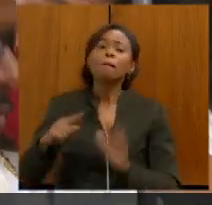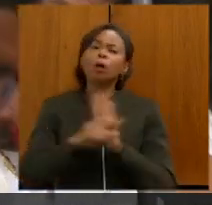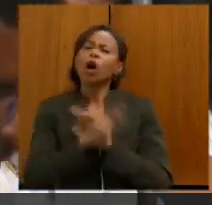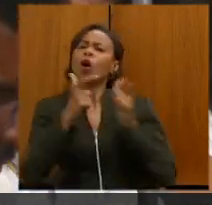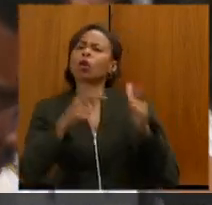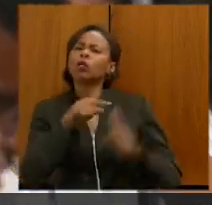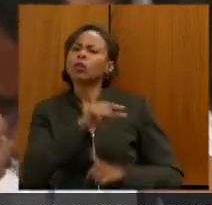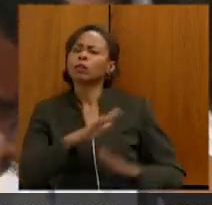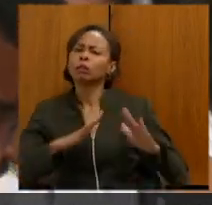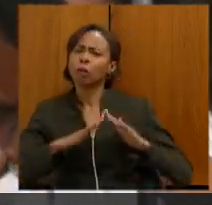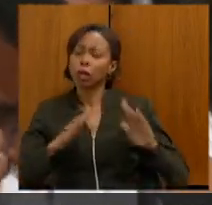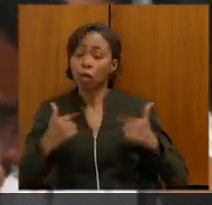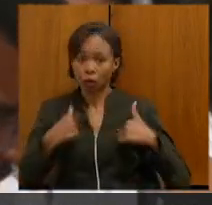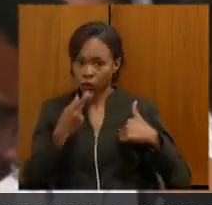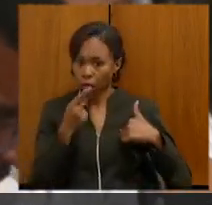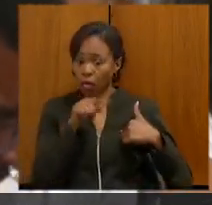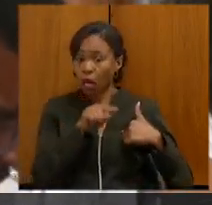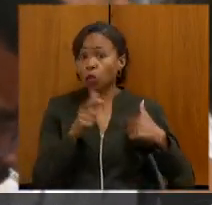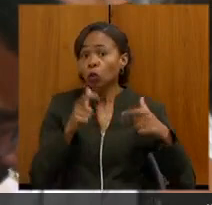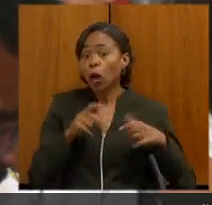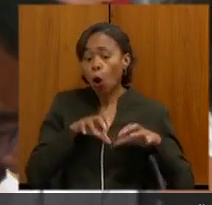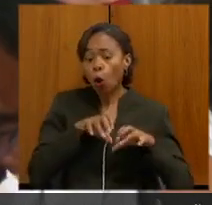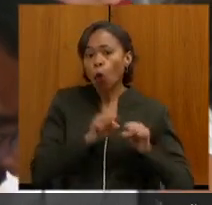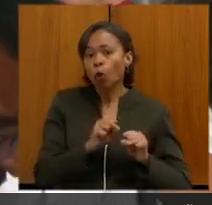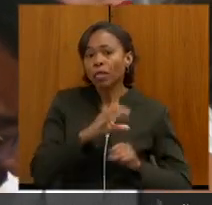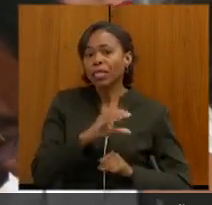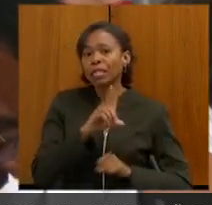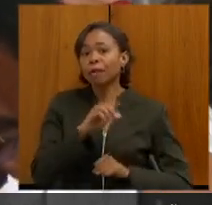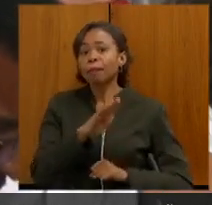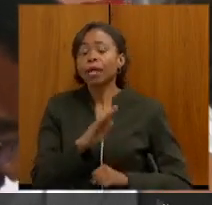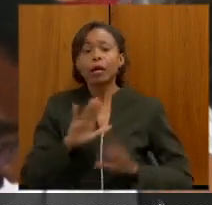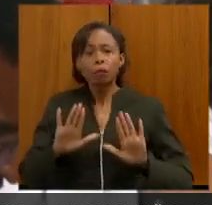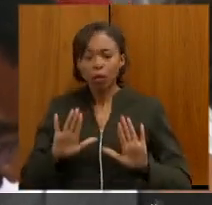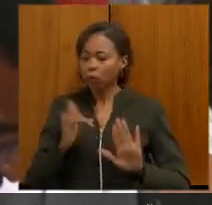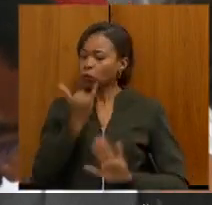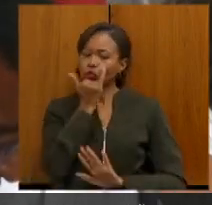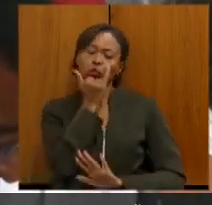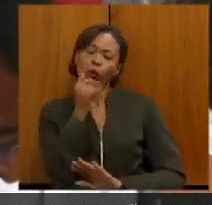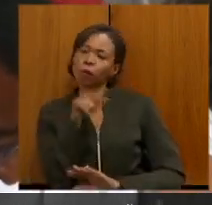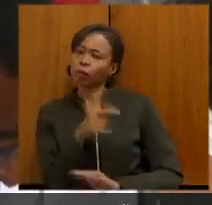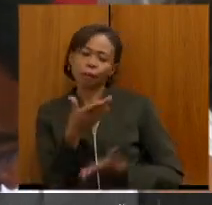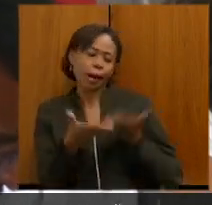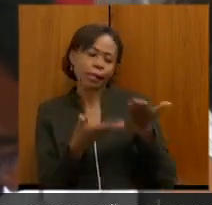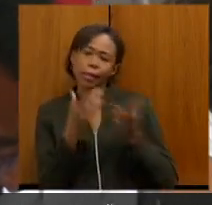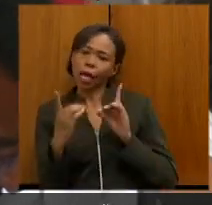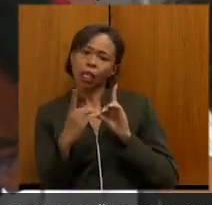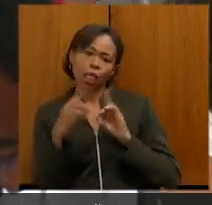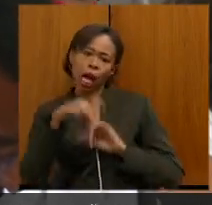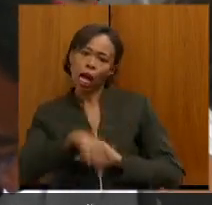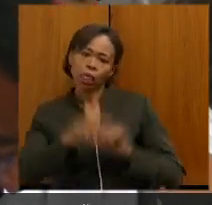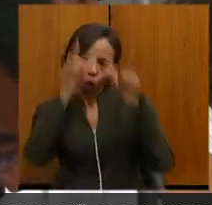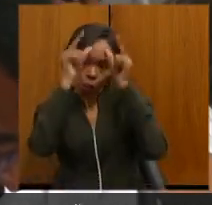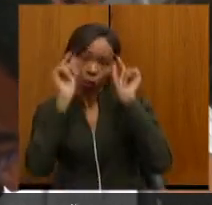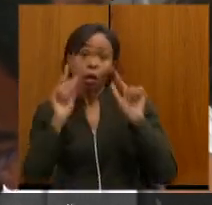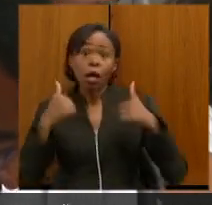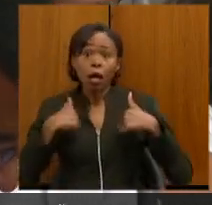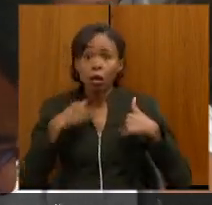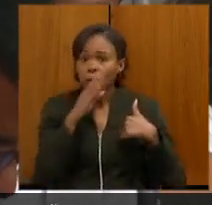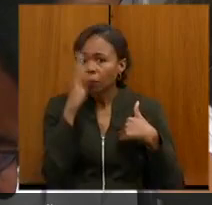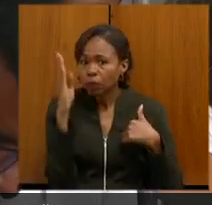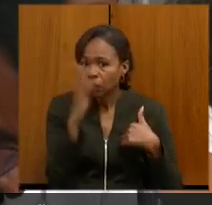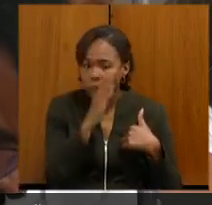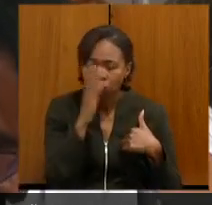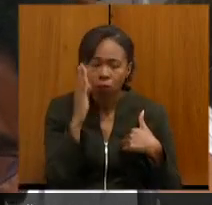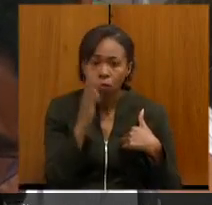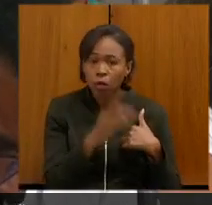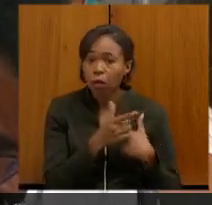aonde que a senhora mora eu falei não a culpa CDD a senhora desculpa não tem como atender a senhora aqui não e eu estava passando mal